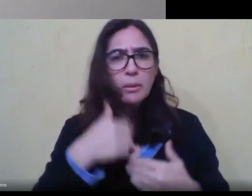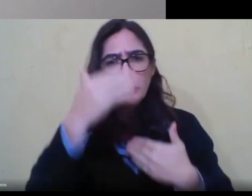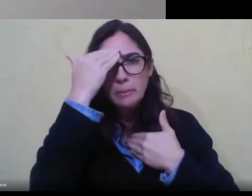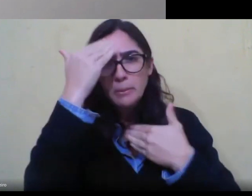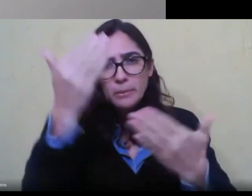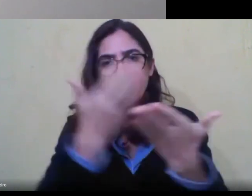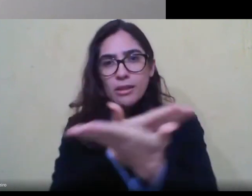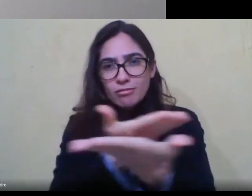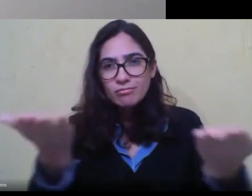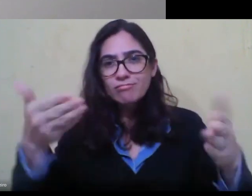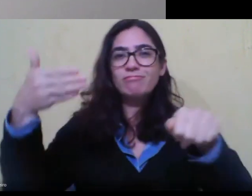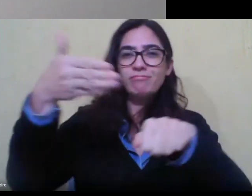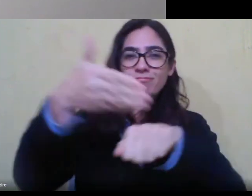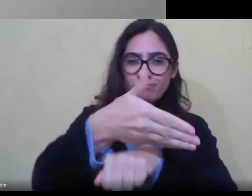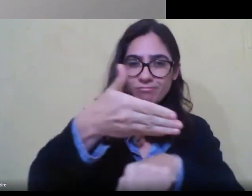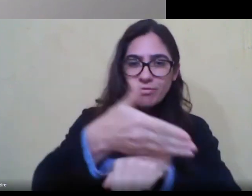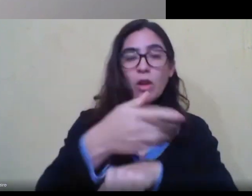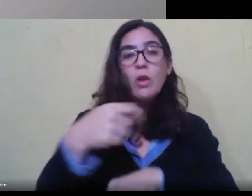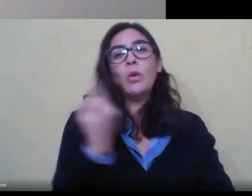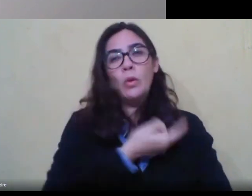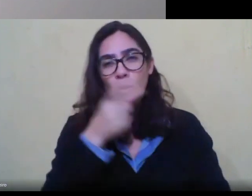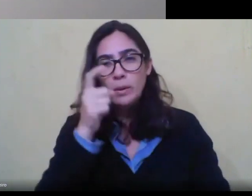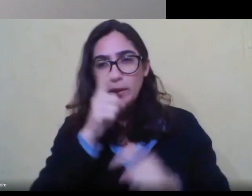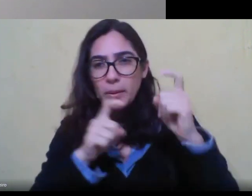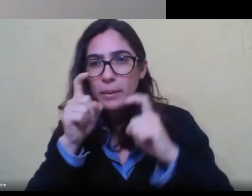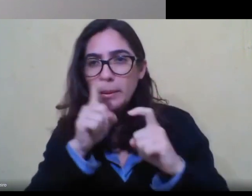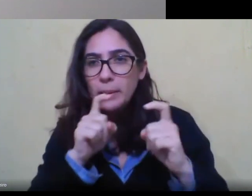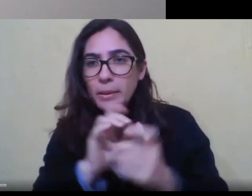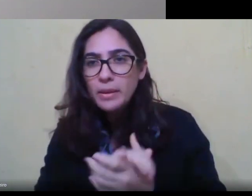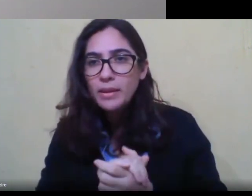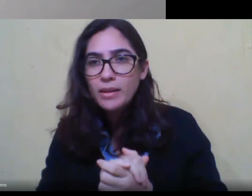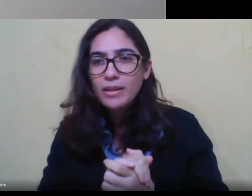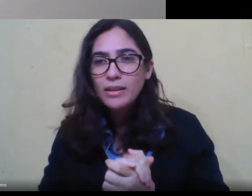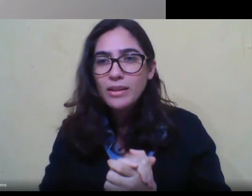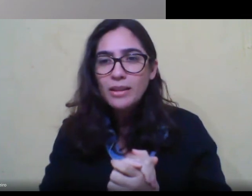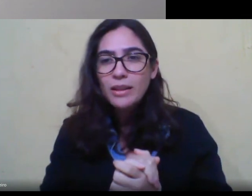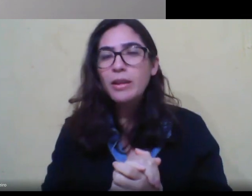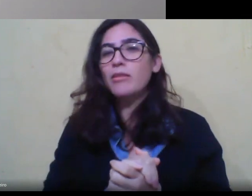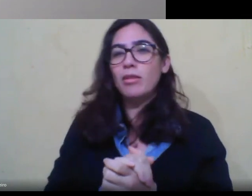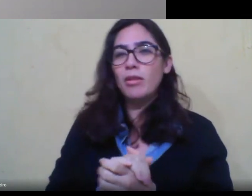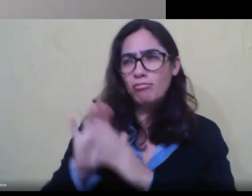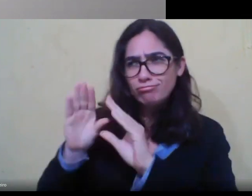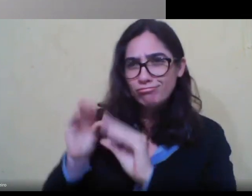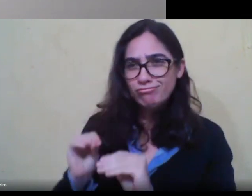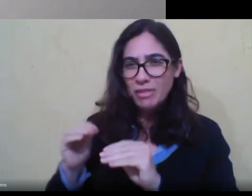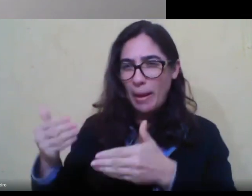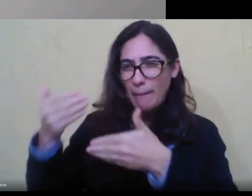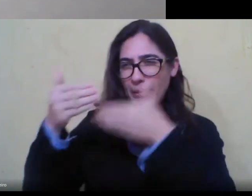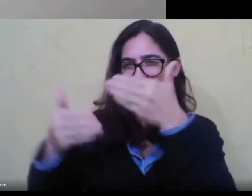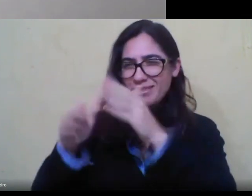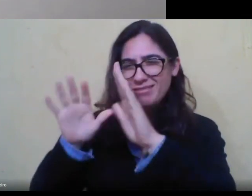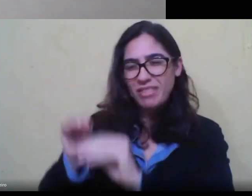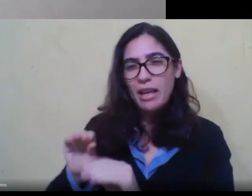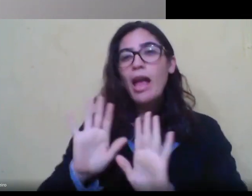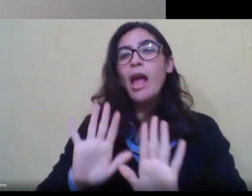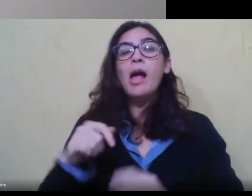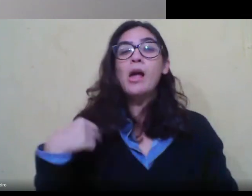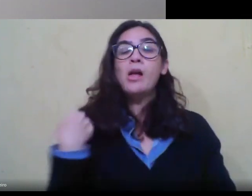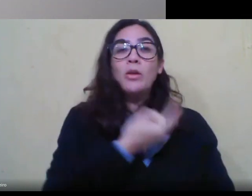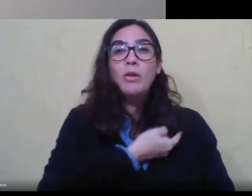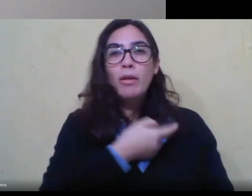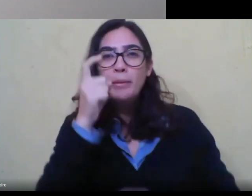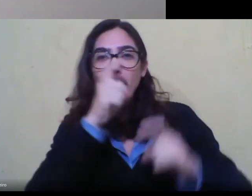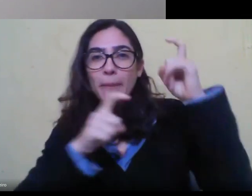é importante porque tivemos uma participação muito significativa de vocês. E isso é... a gente fica feliz também, tá bom?